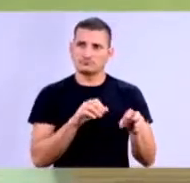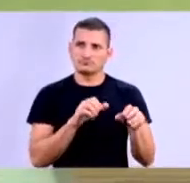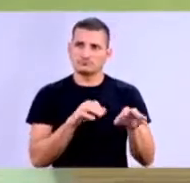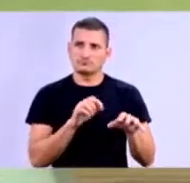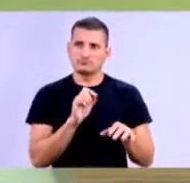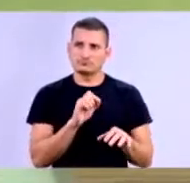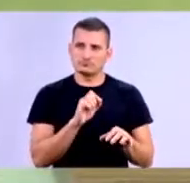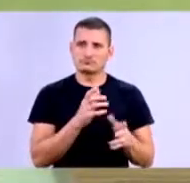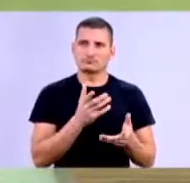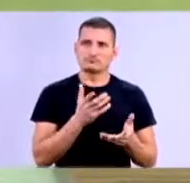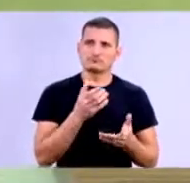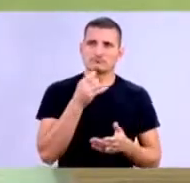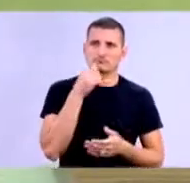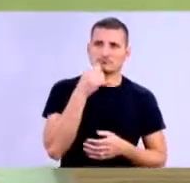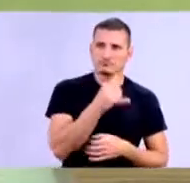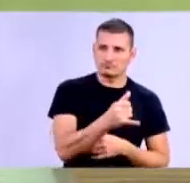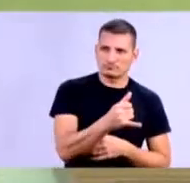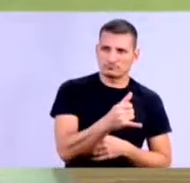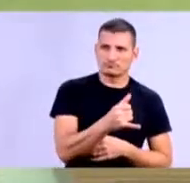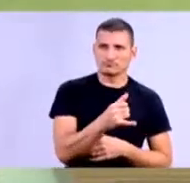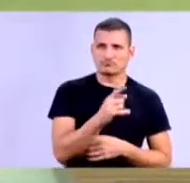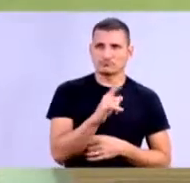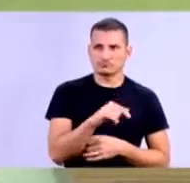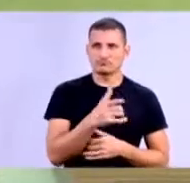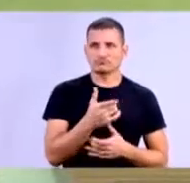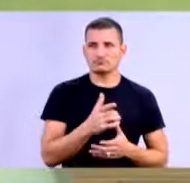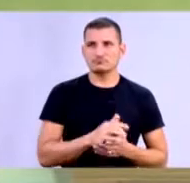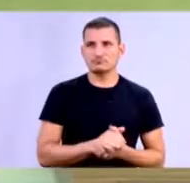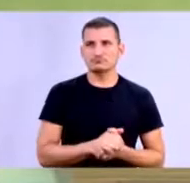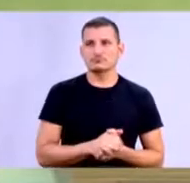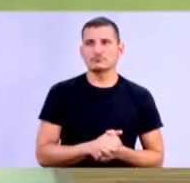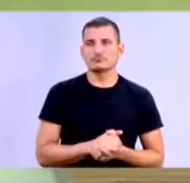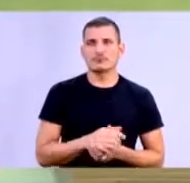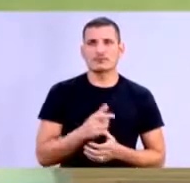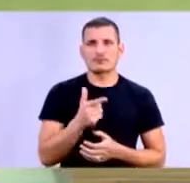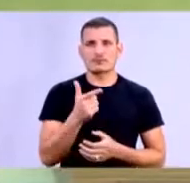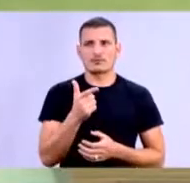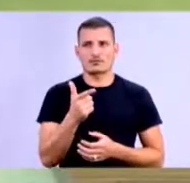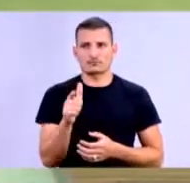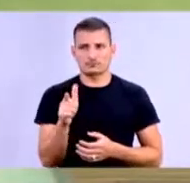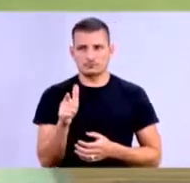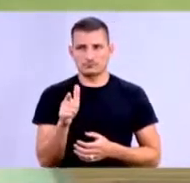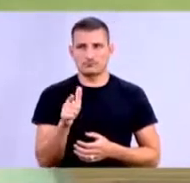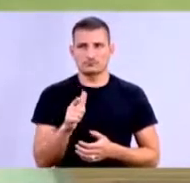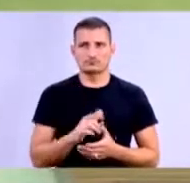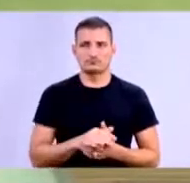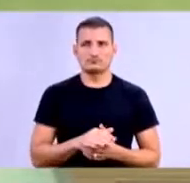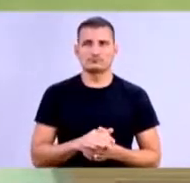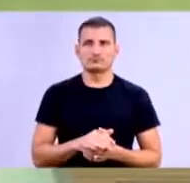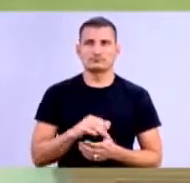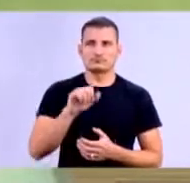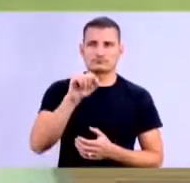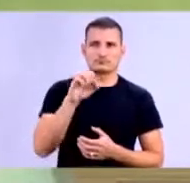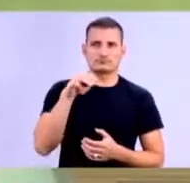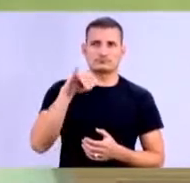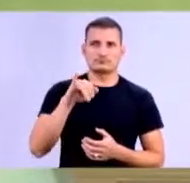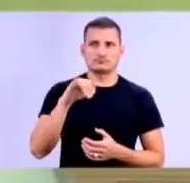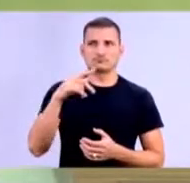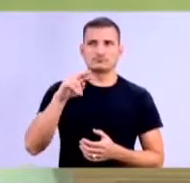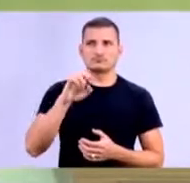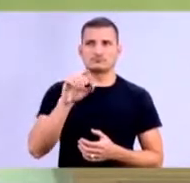meios eletrônicos. É o caso do e-learning. E outras, né, como semipresencial